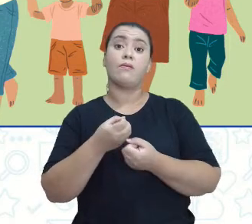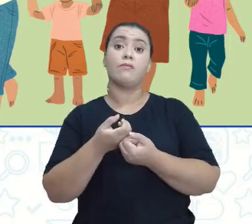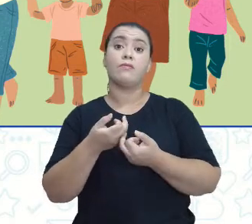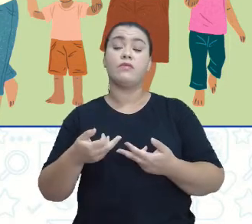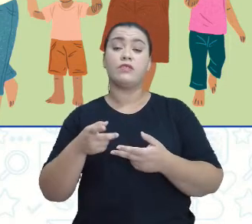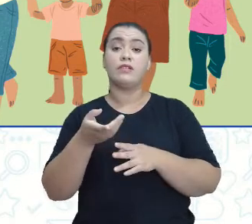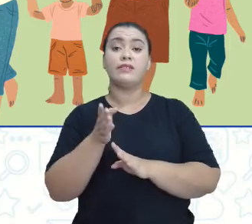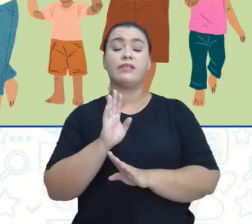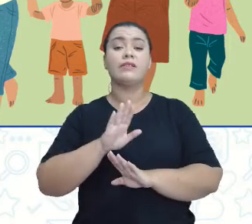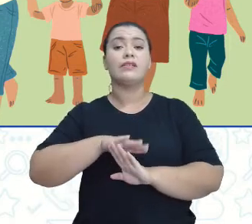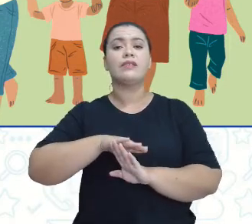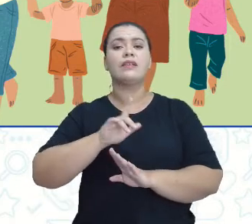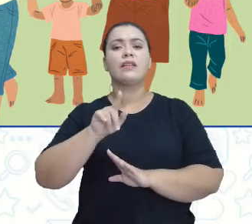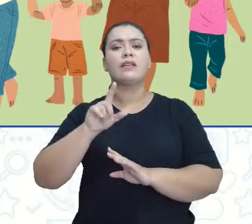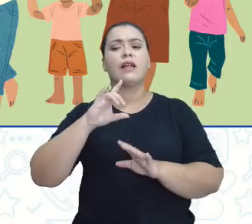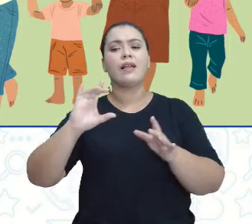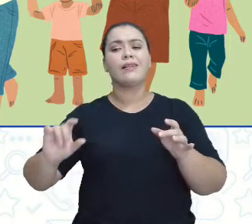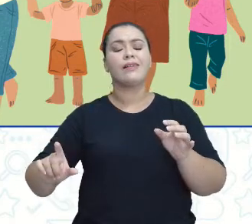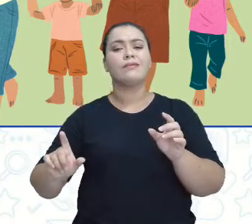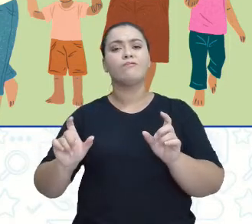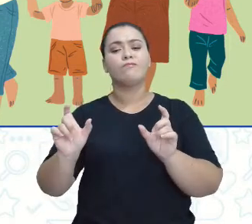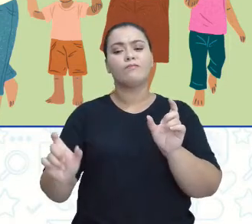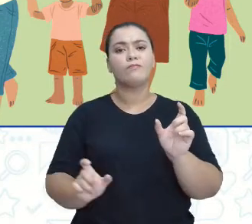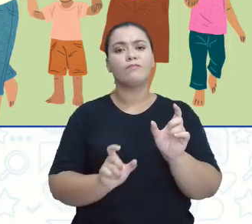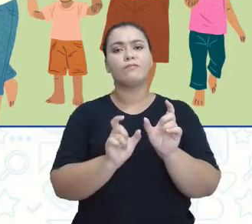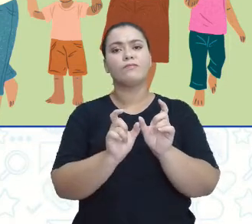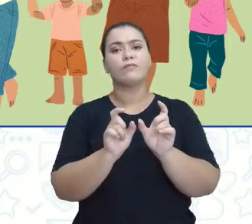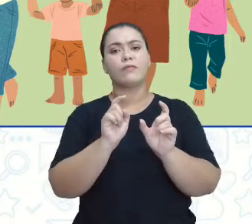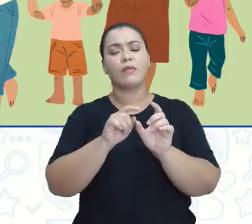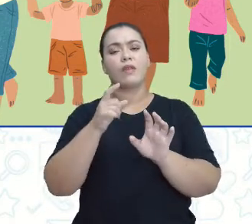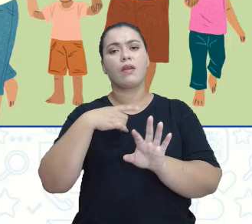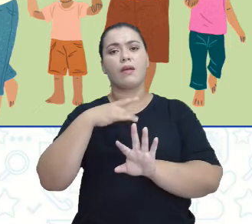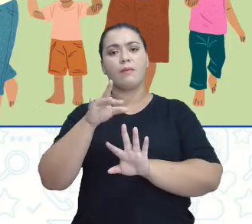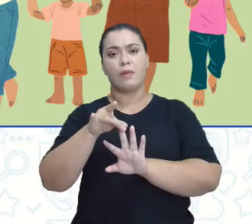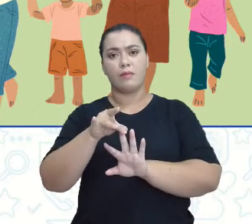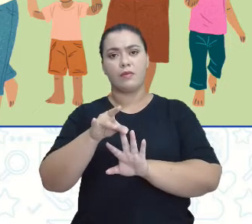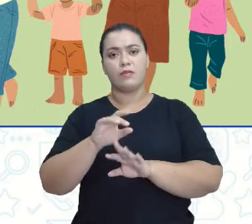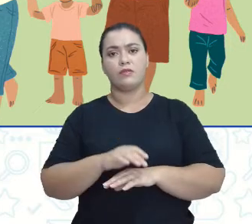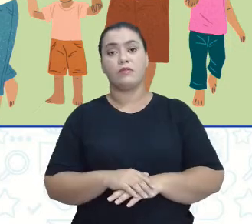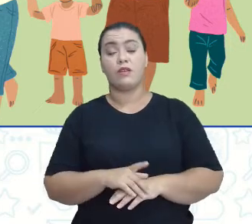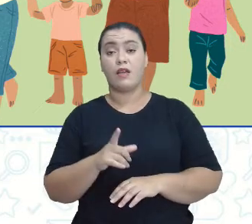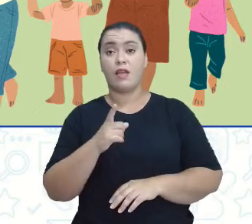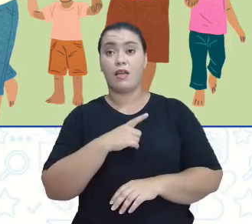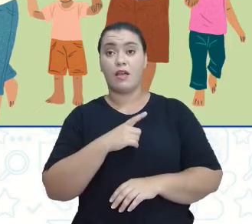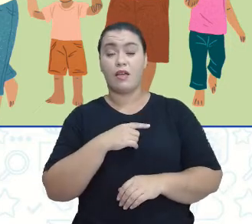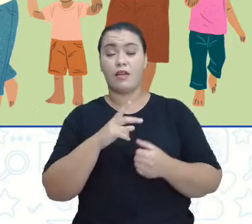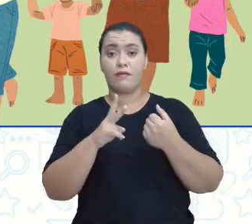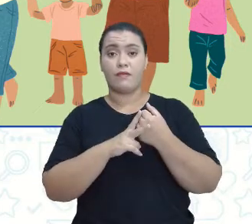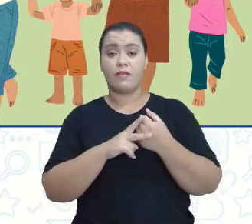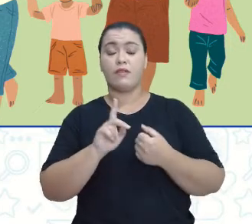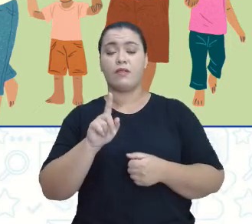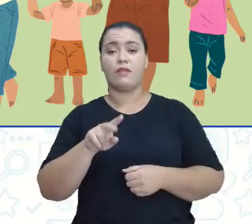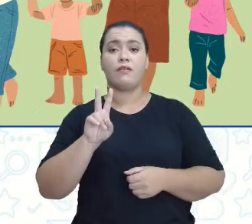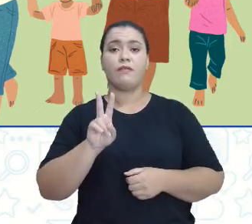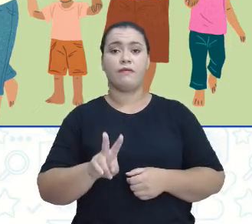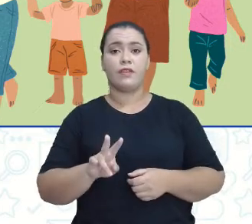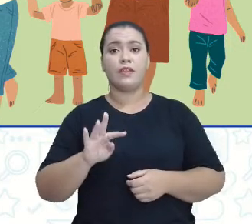que se liga com o verbo através da preposição, a gente vai ter um verbo transitivo